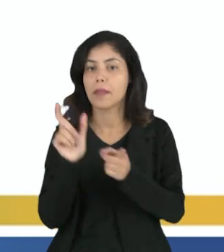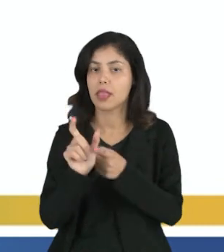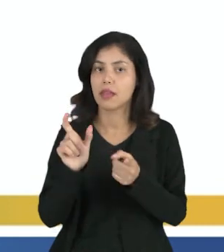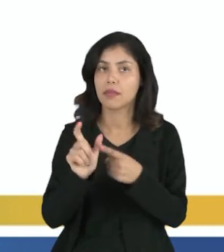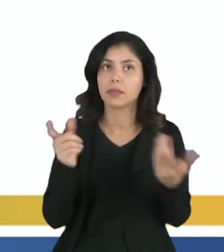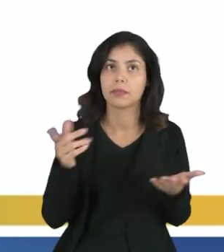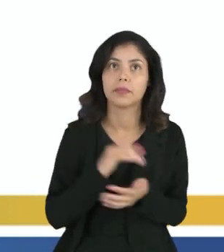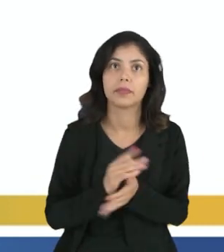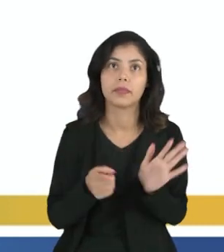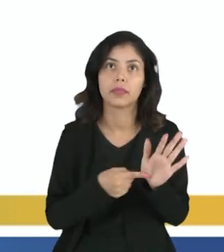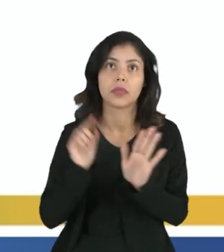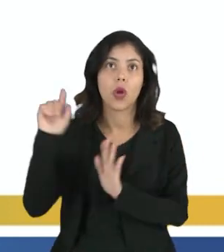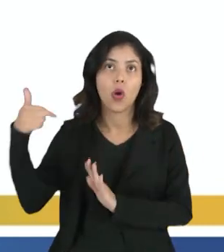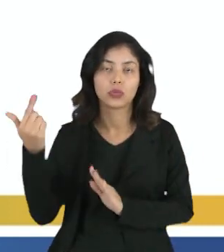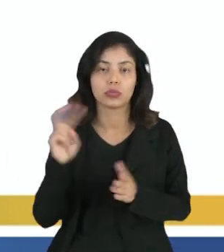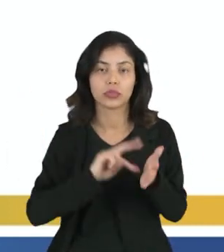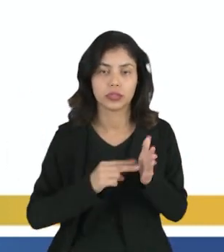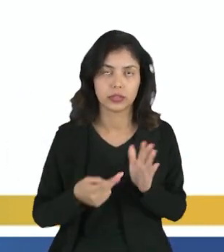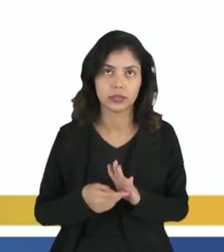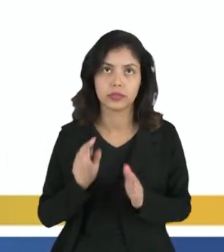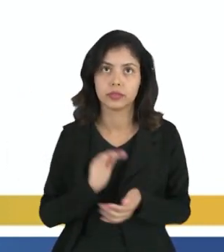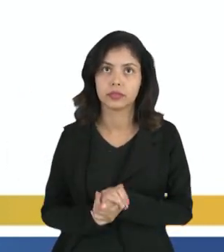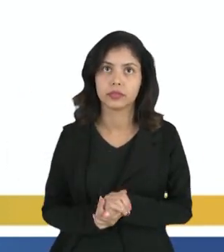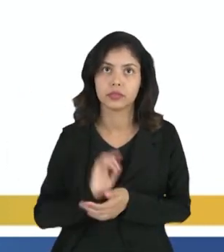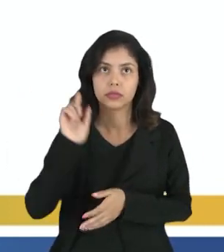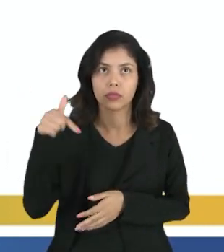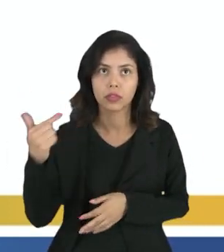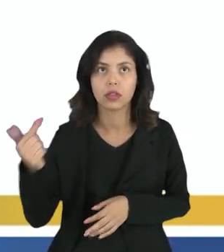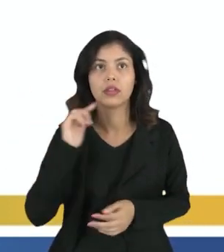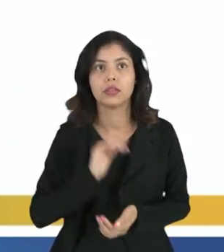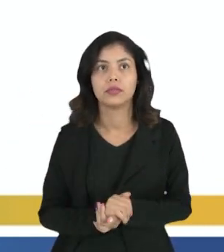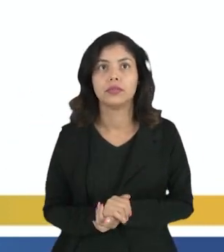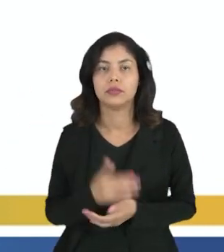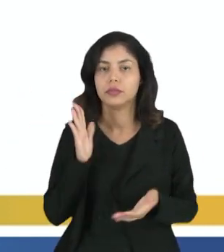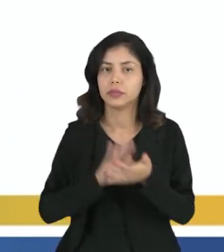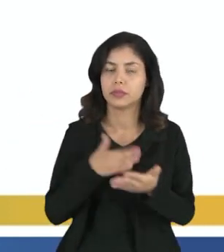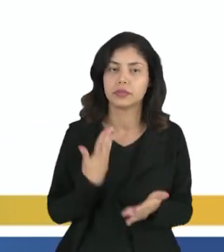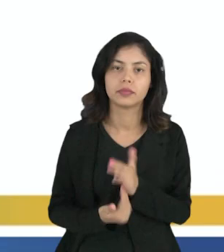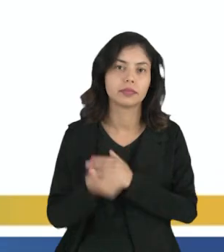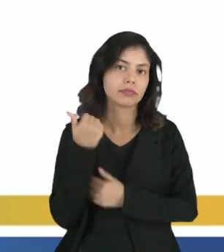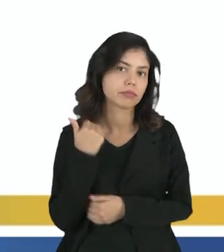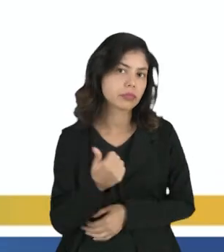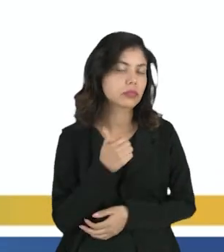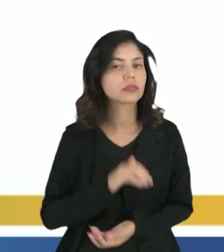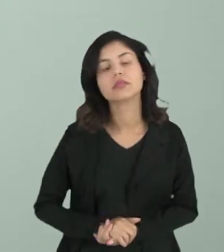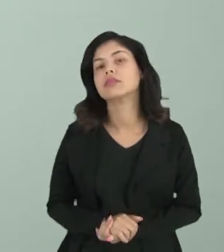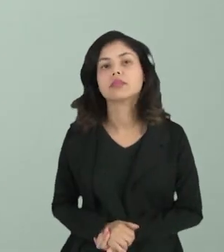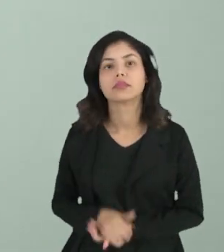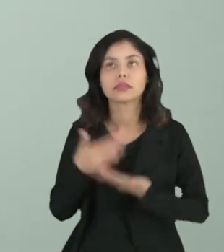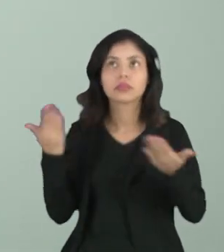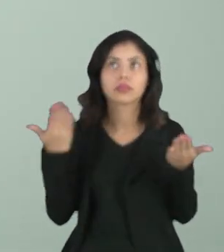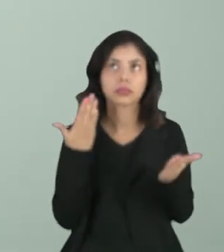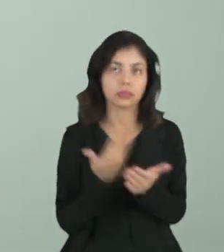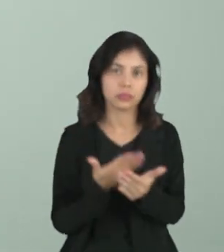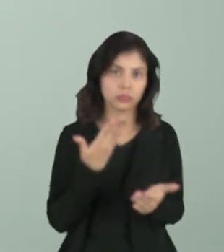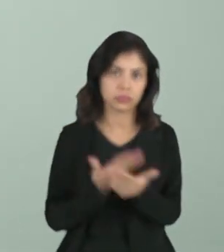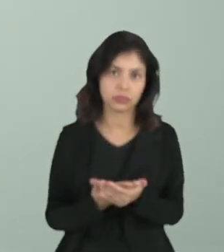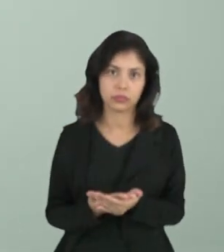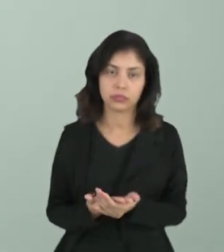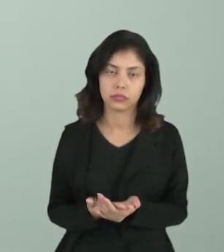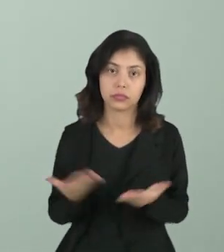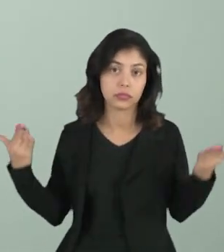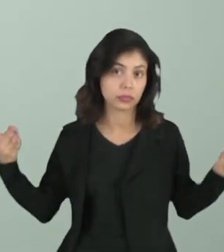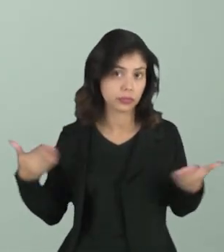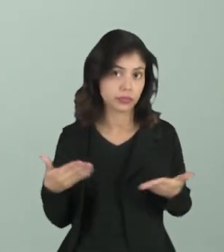palavra, apresenta outro significado, temos outras interpretações. Então, essa foi a nossa